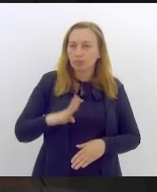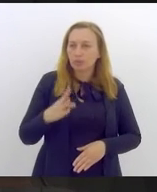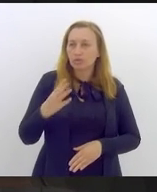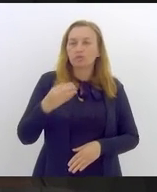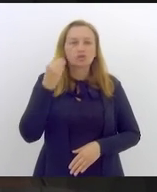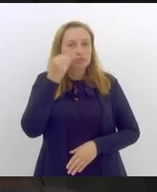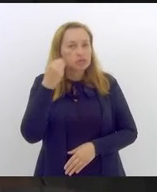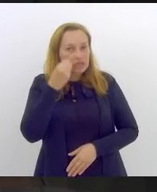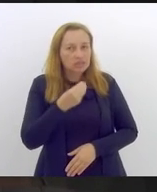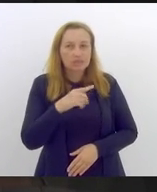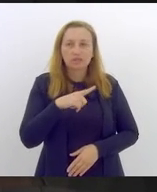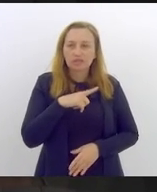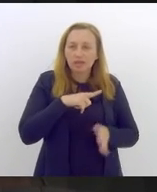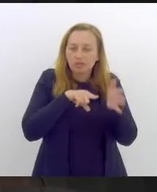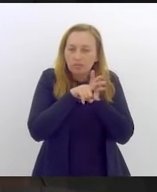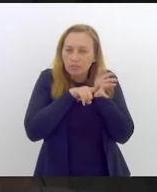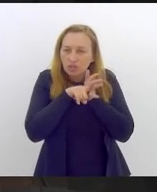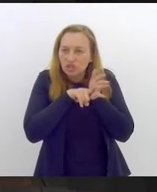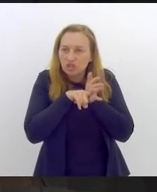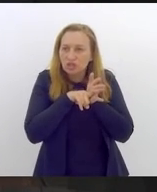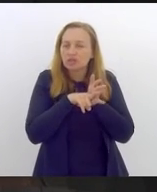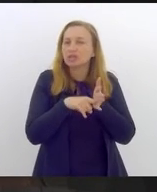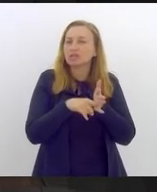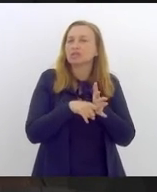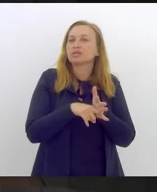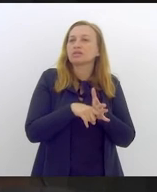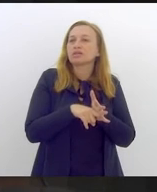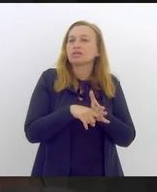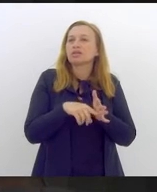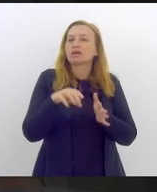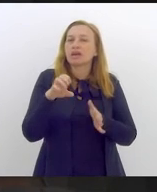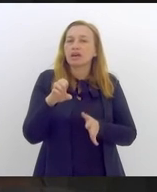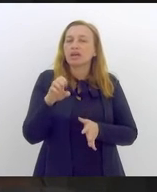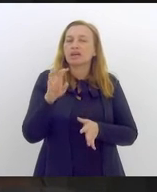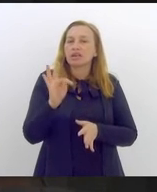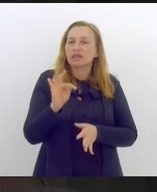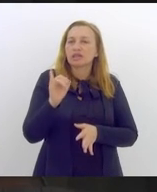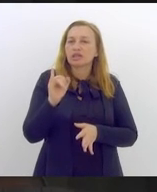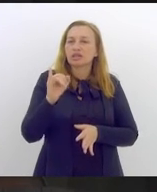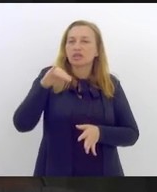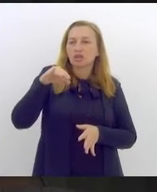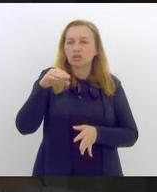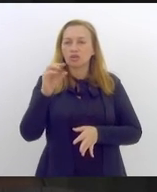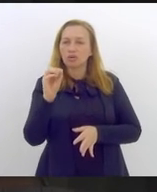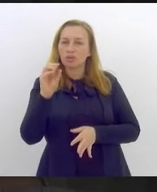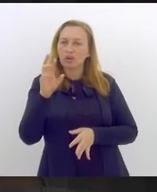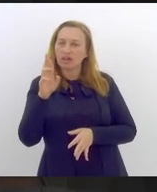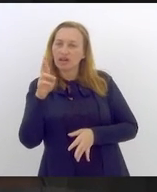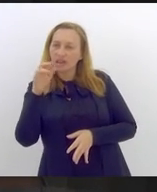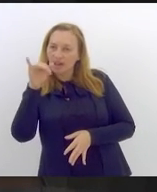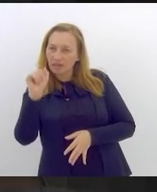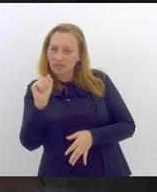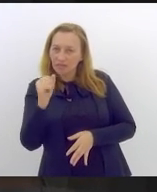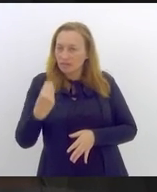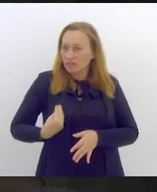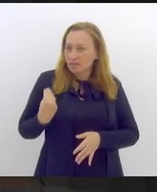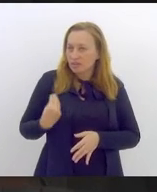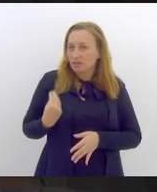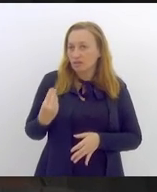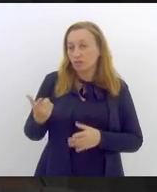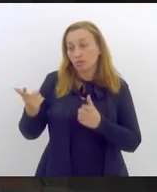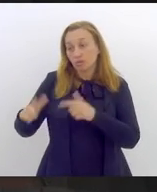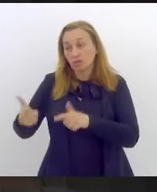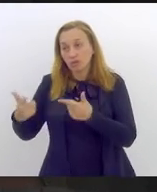viveu com eles fez pesquisa etnográfica etnológica vivendo com a comunidade com a comunidades indígenas do Brasil escreveu